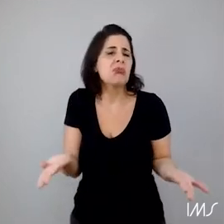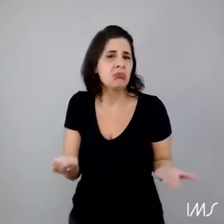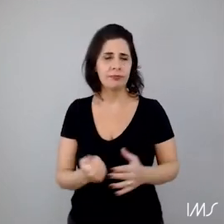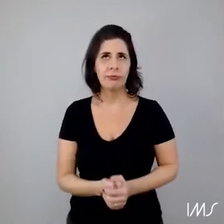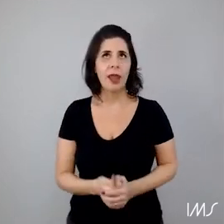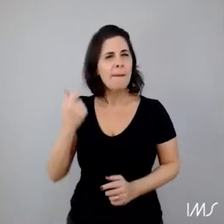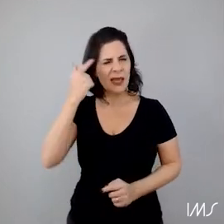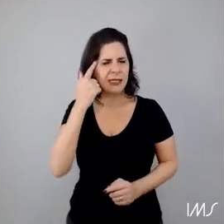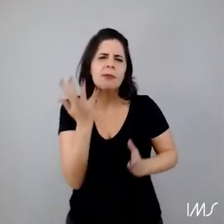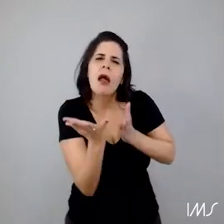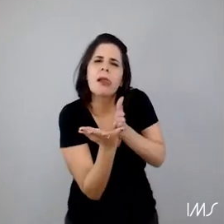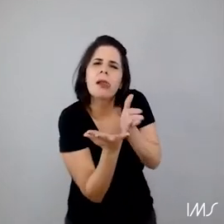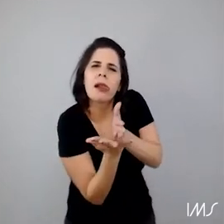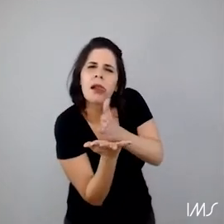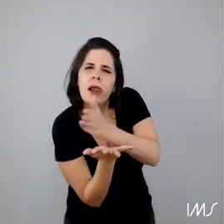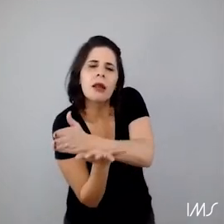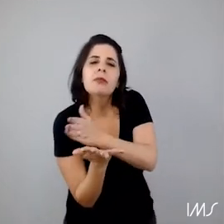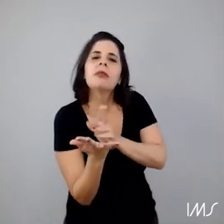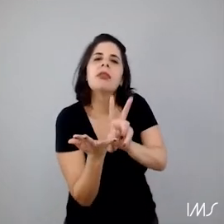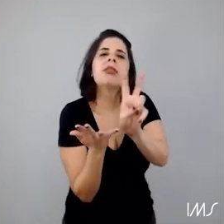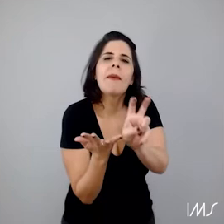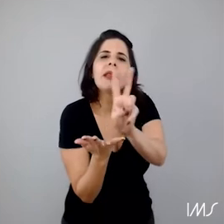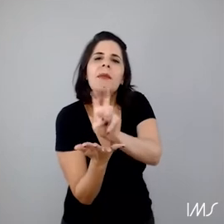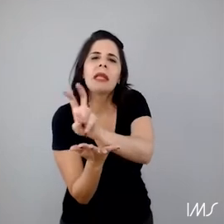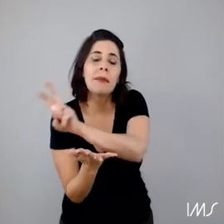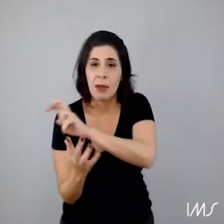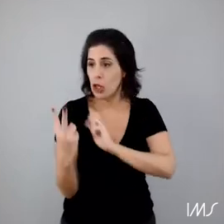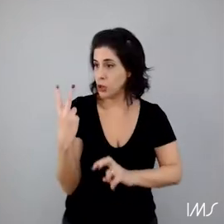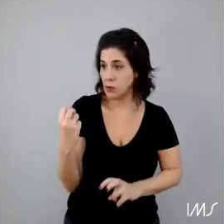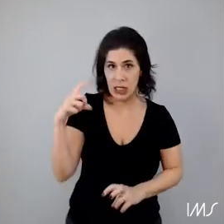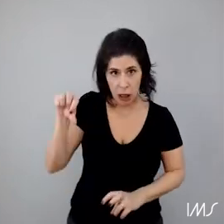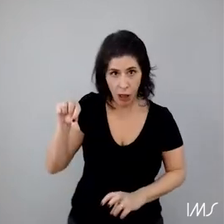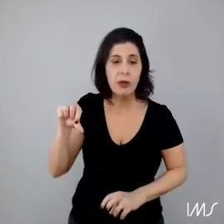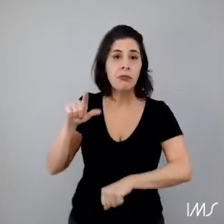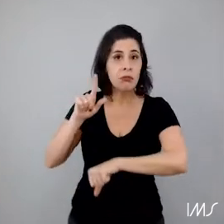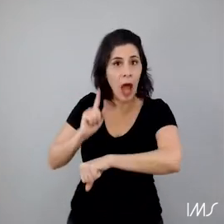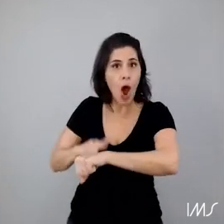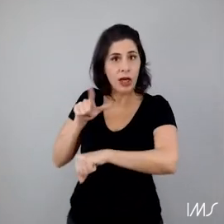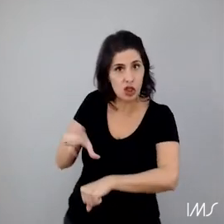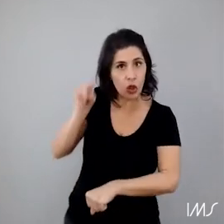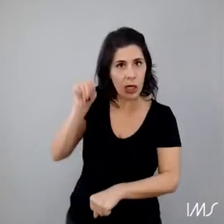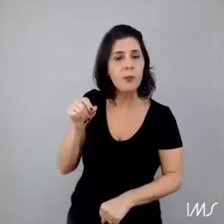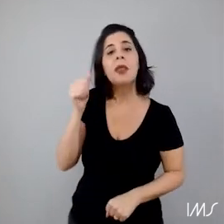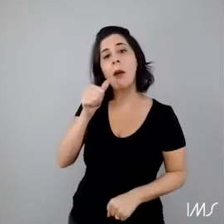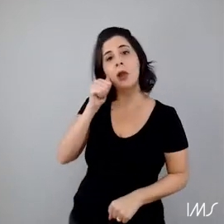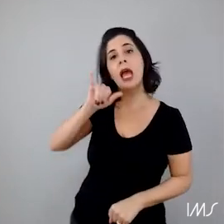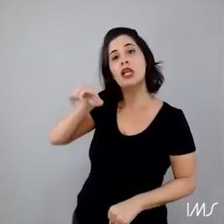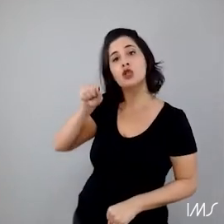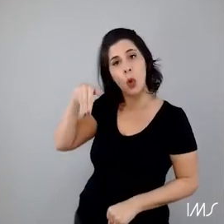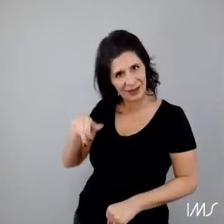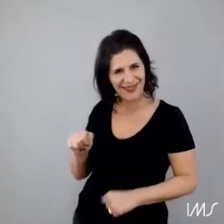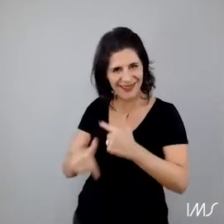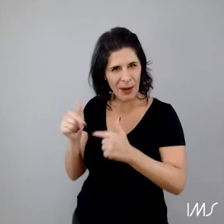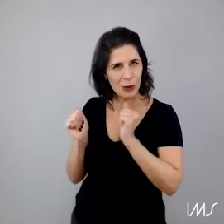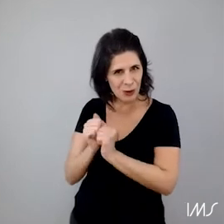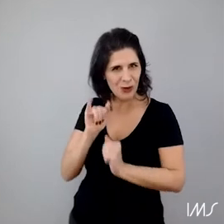eixo temático da Bolsa, a ser lançado em 2019, a minha colega na área de fotografia do IMS, Joana Balabran,